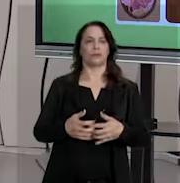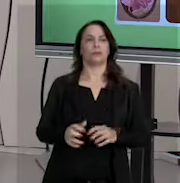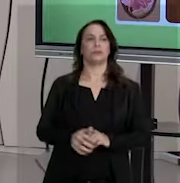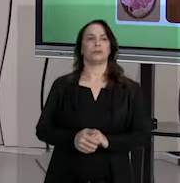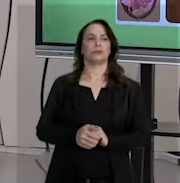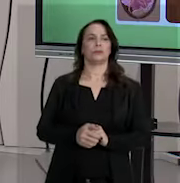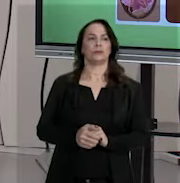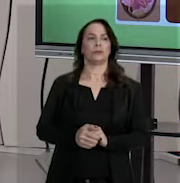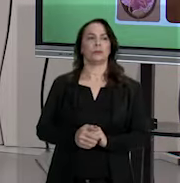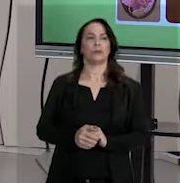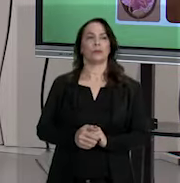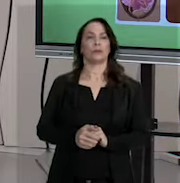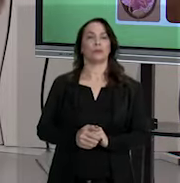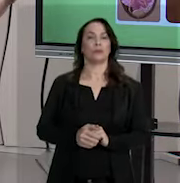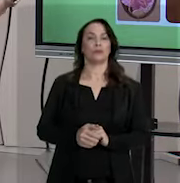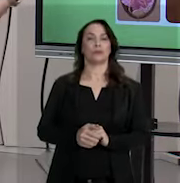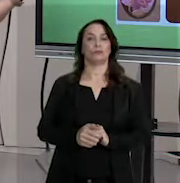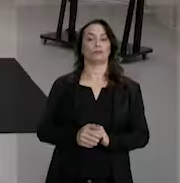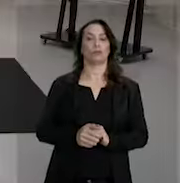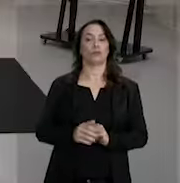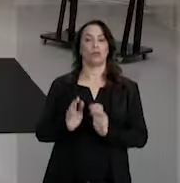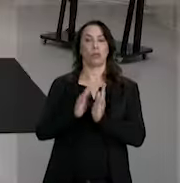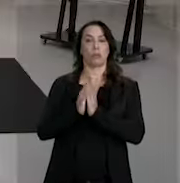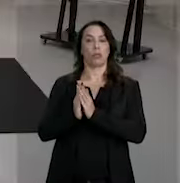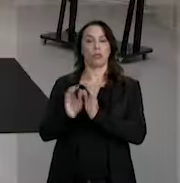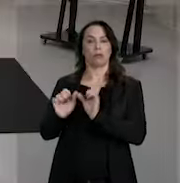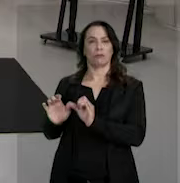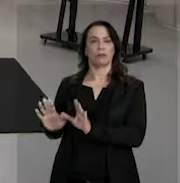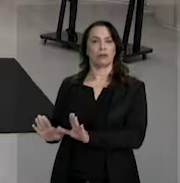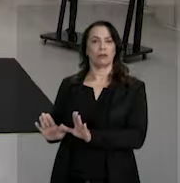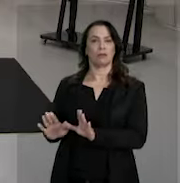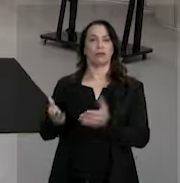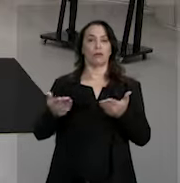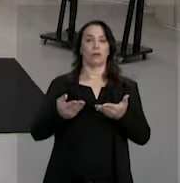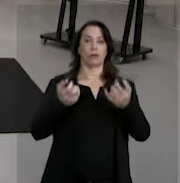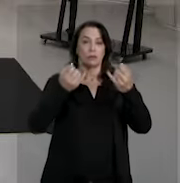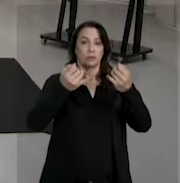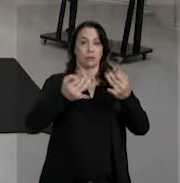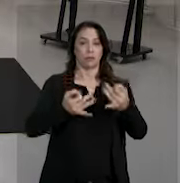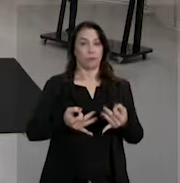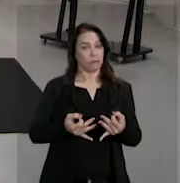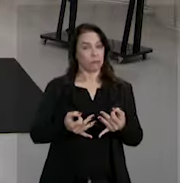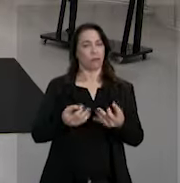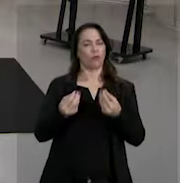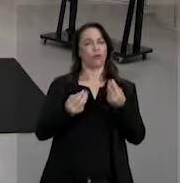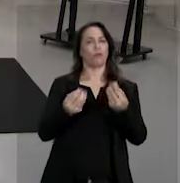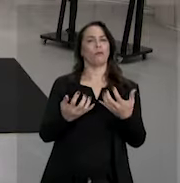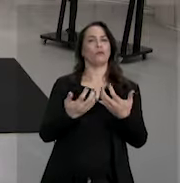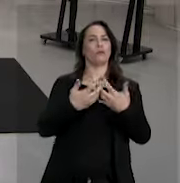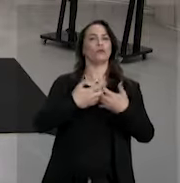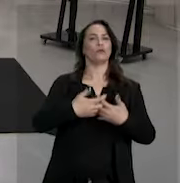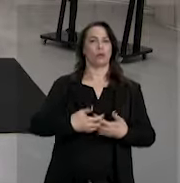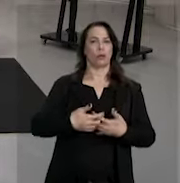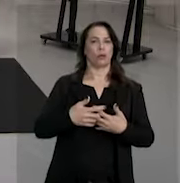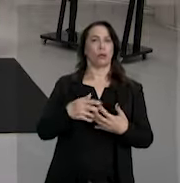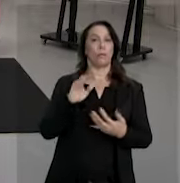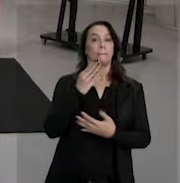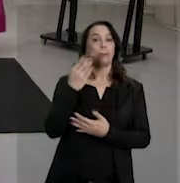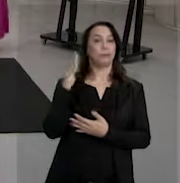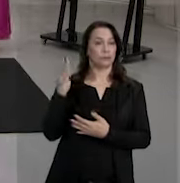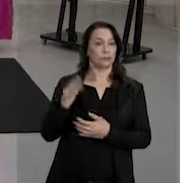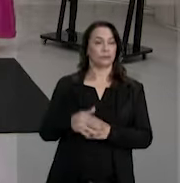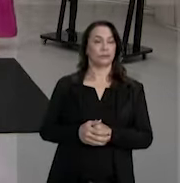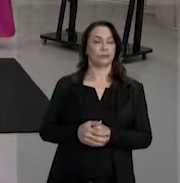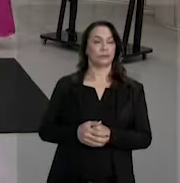aqui, descansando. Como que isso funciona? Agora na parte biológica. Nós deixamos aqui para vocês